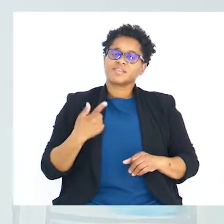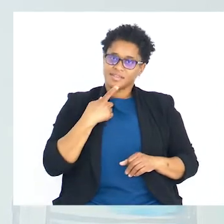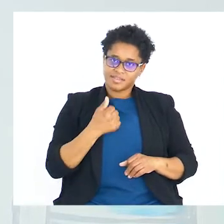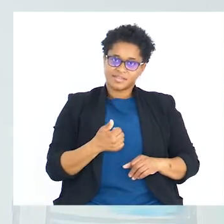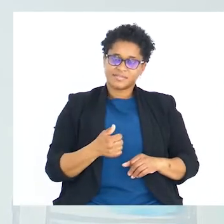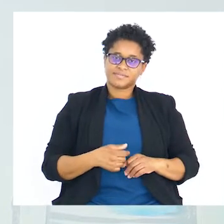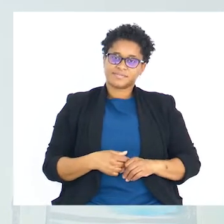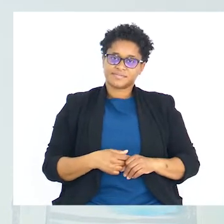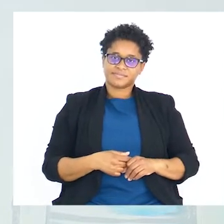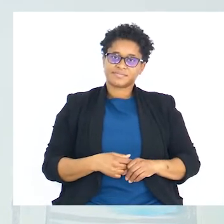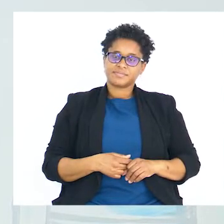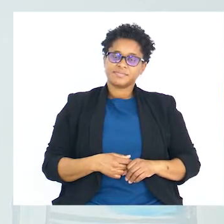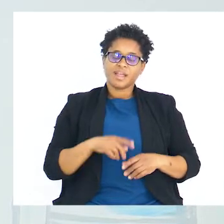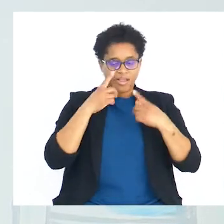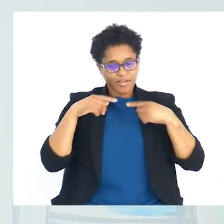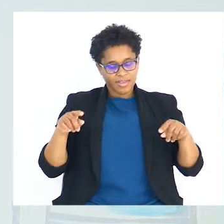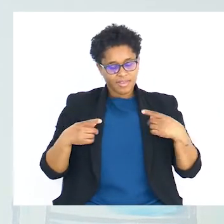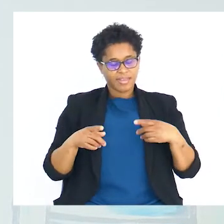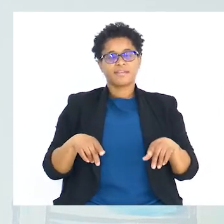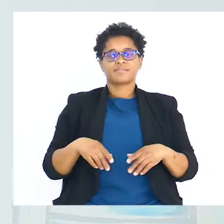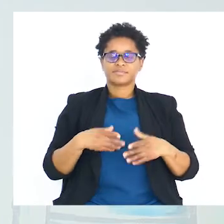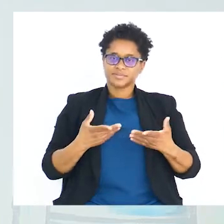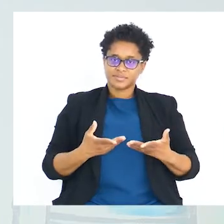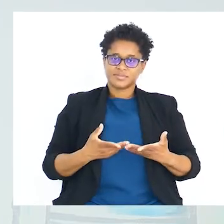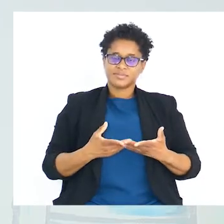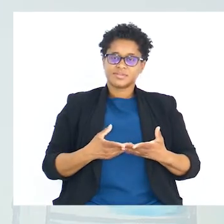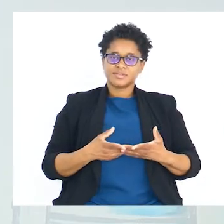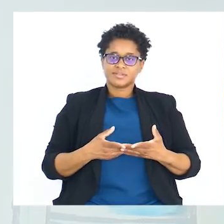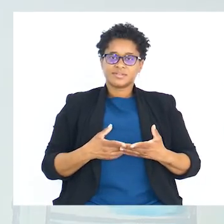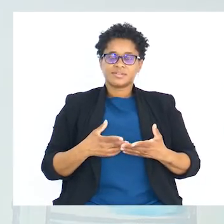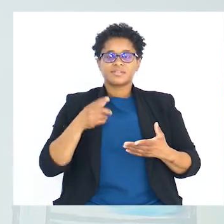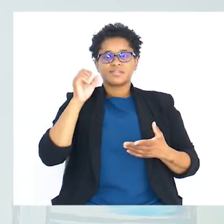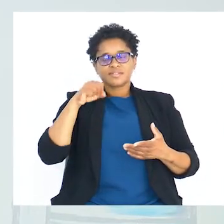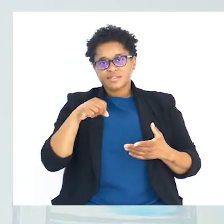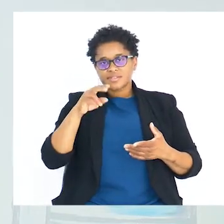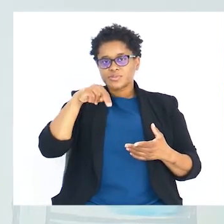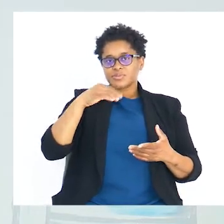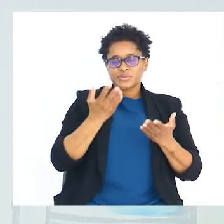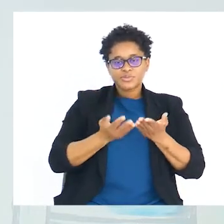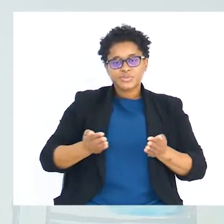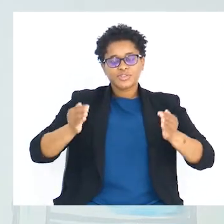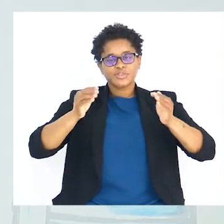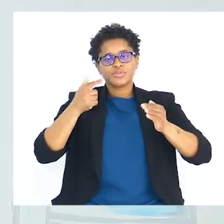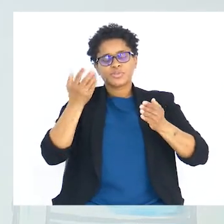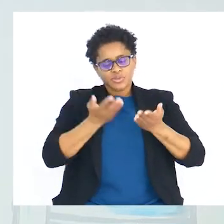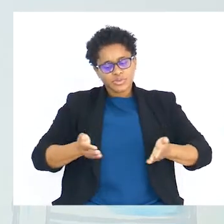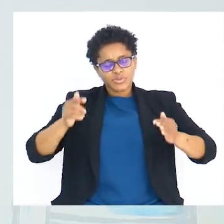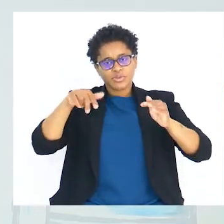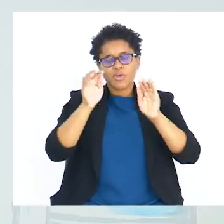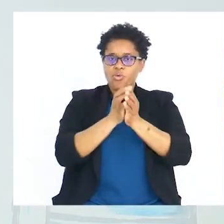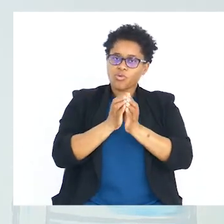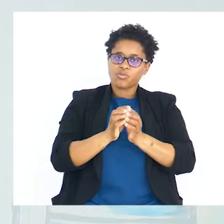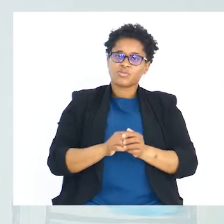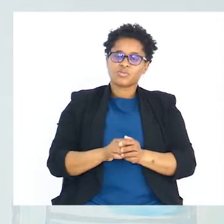Certo? Cantamos ao mesmo tempo. Se o ninho, e o ninho tem ovos, e o